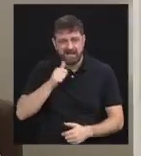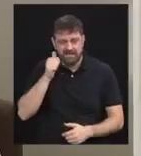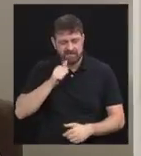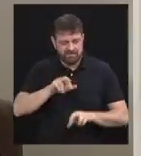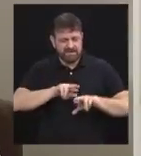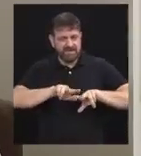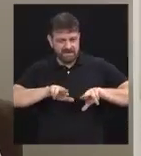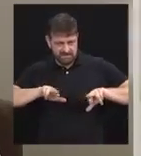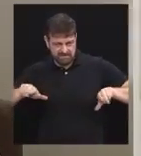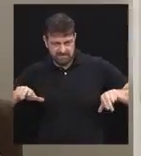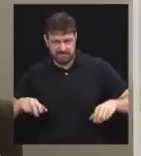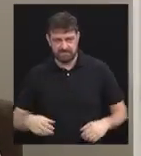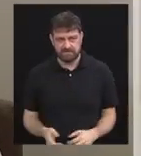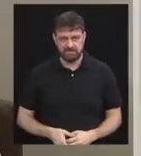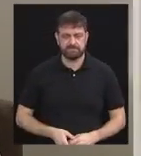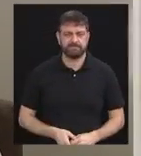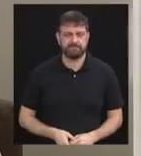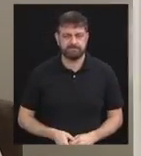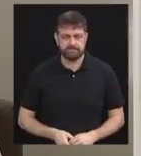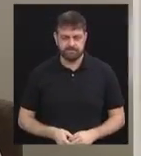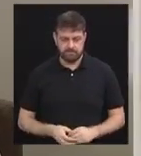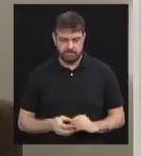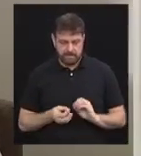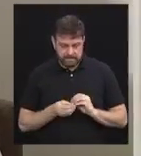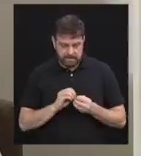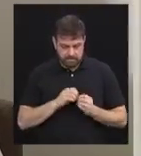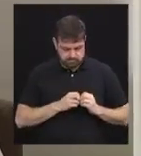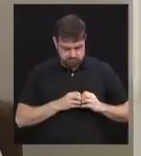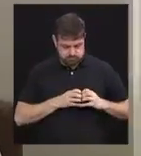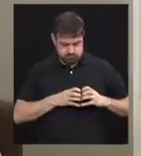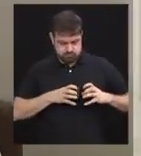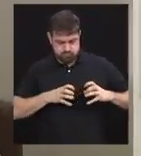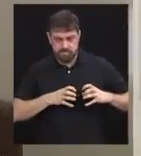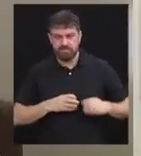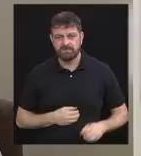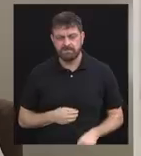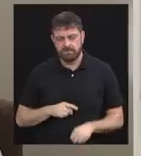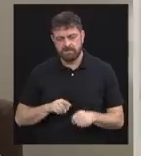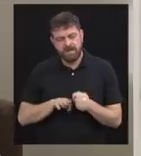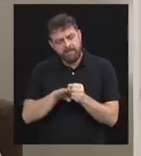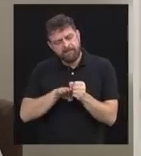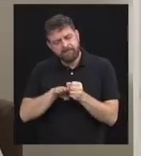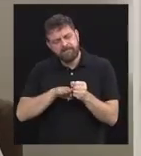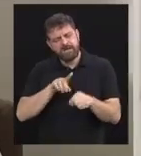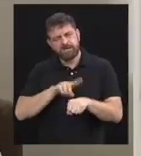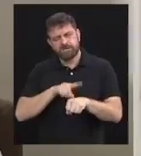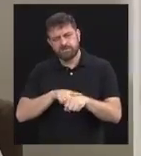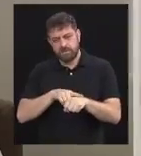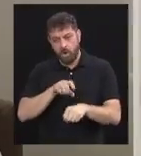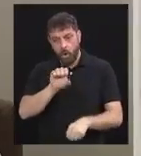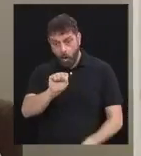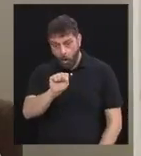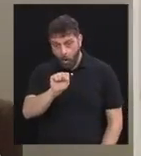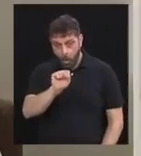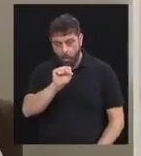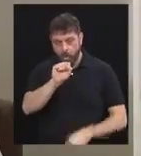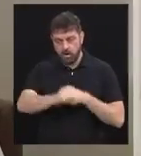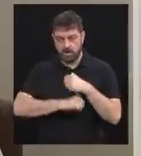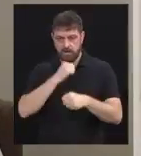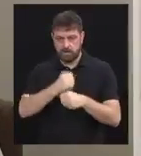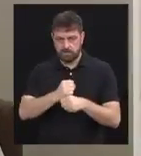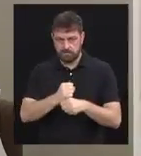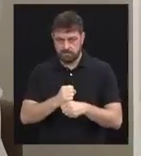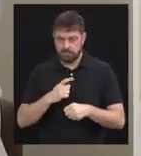da multiplicação, do tempo de multiplicação da célula. Mas, em média, nós acreditamos que em torno de 8 anos